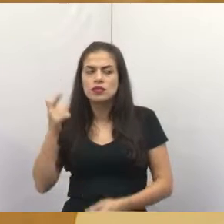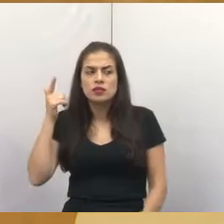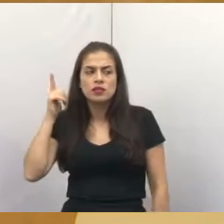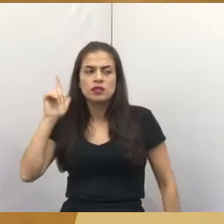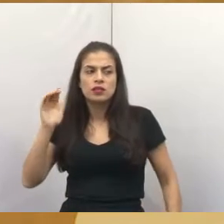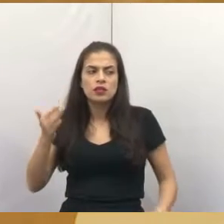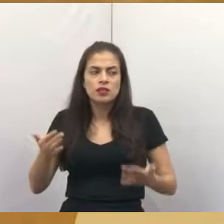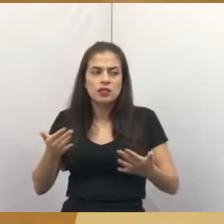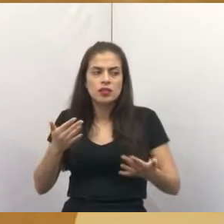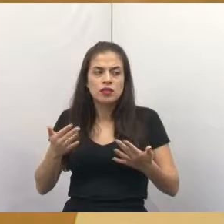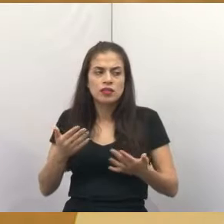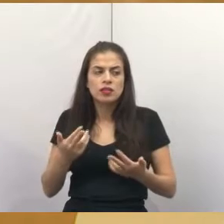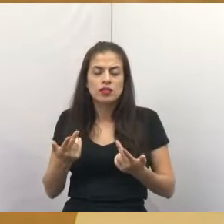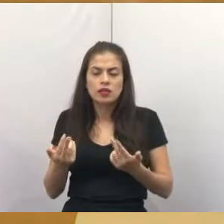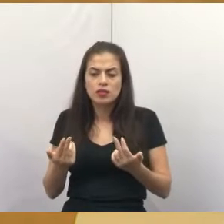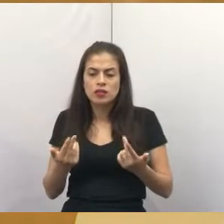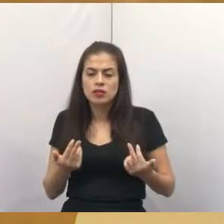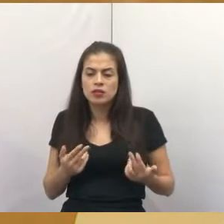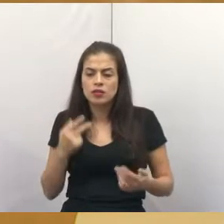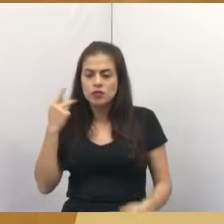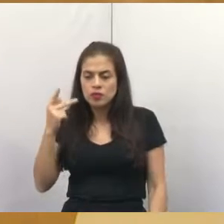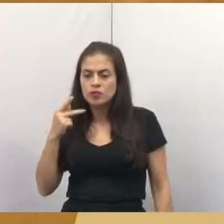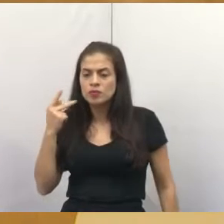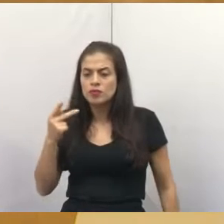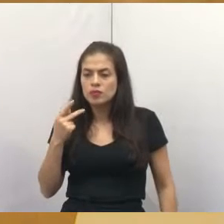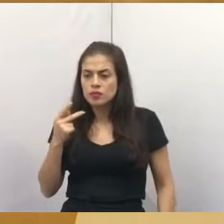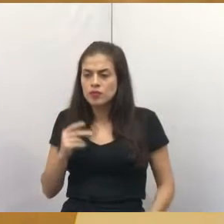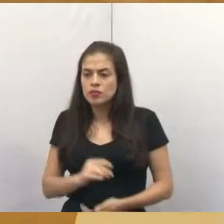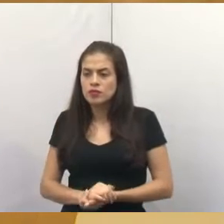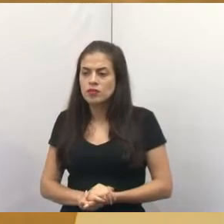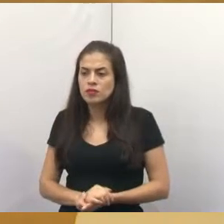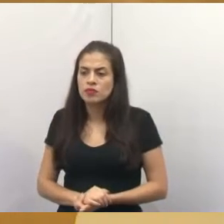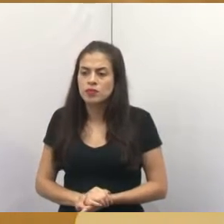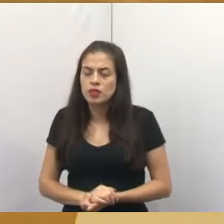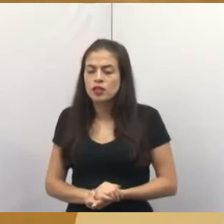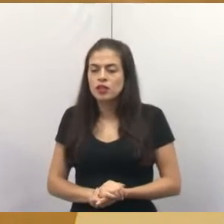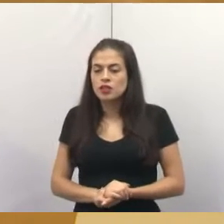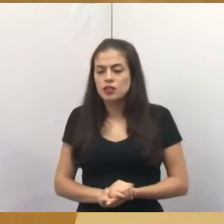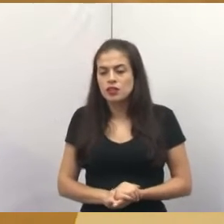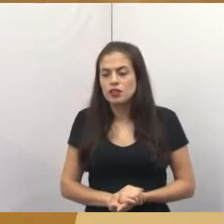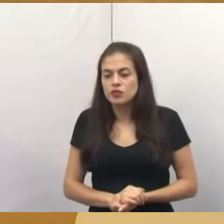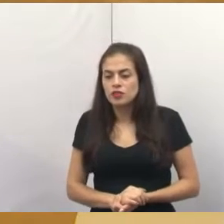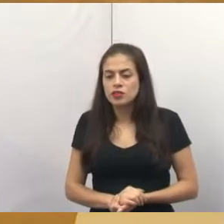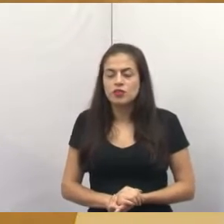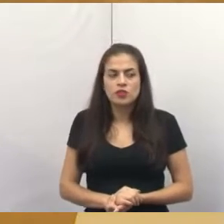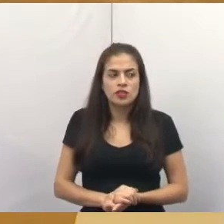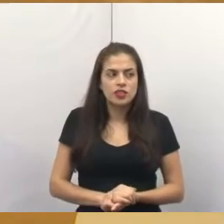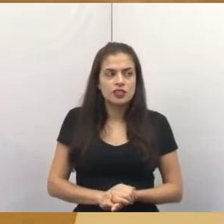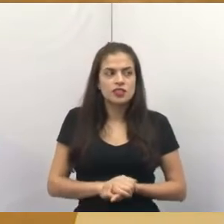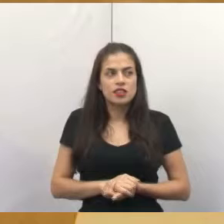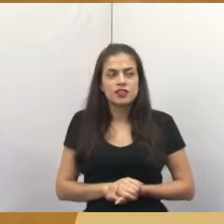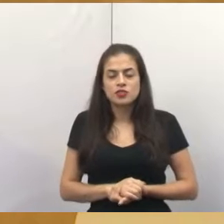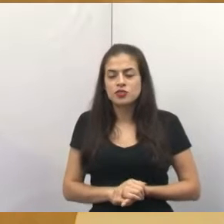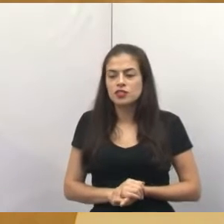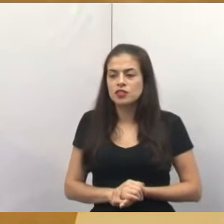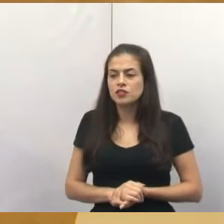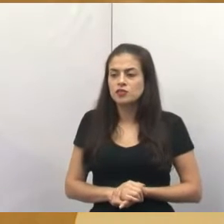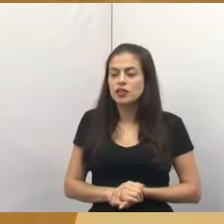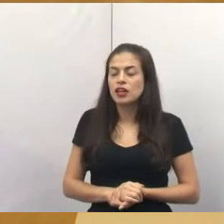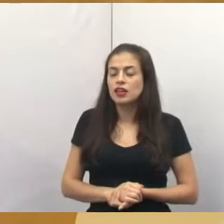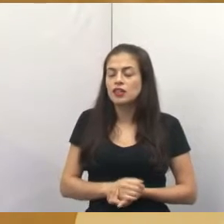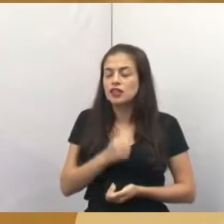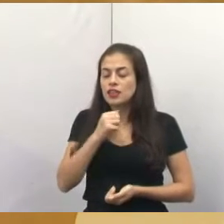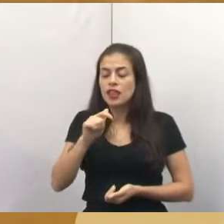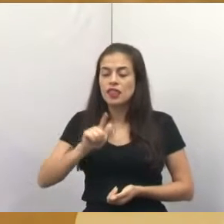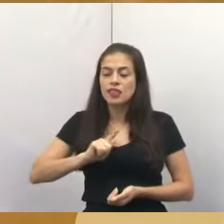Incrível que ganhe quase igual ao vereador. Ainda tem a férias 13º, e nós não tem isso aí. Nós não tem